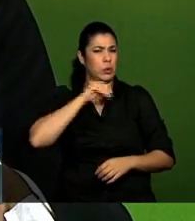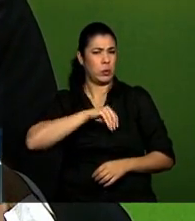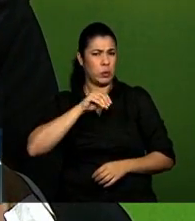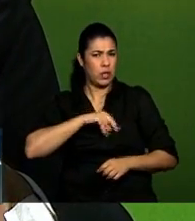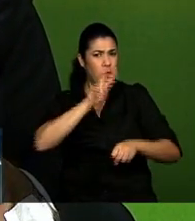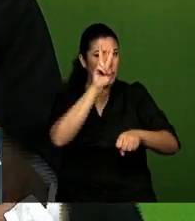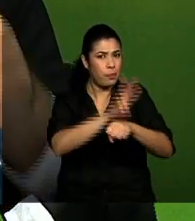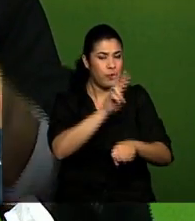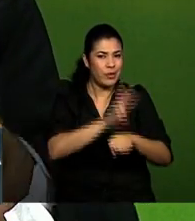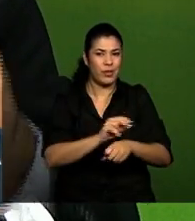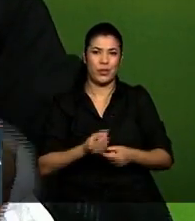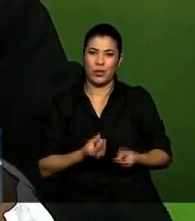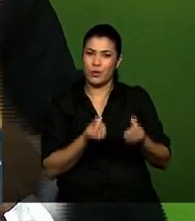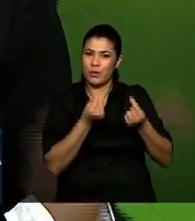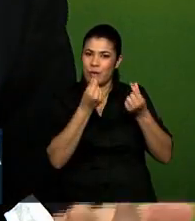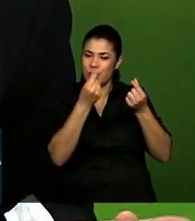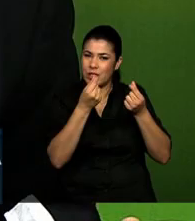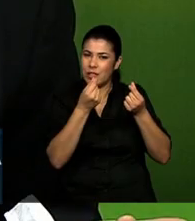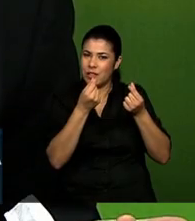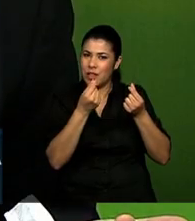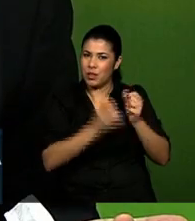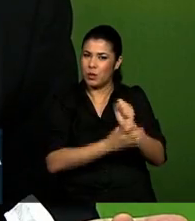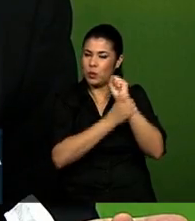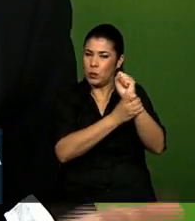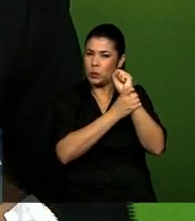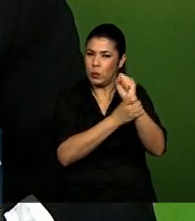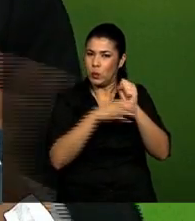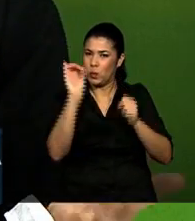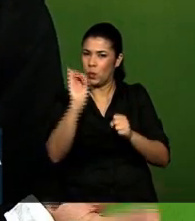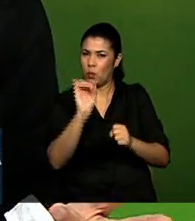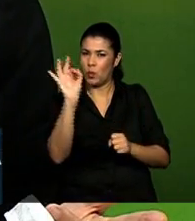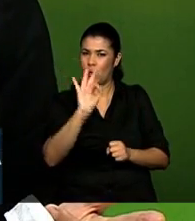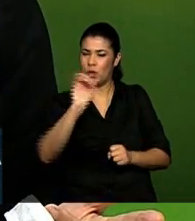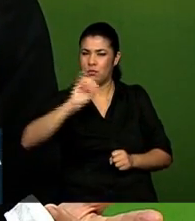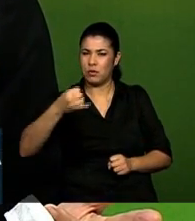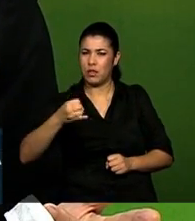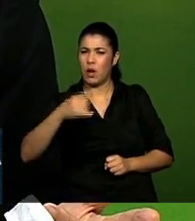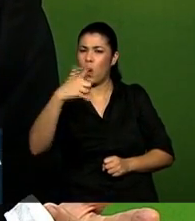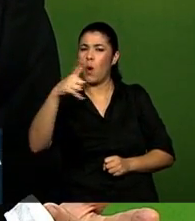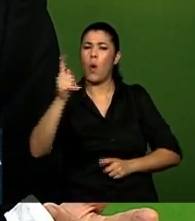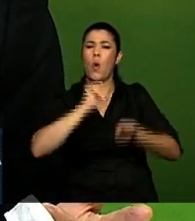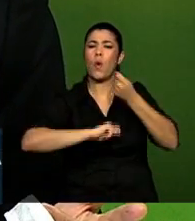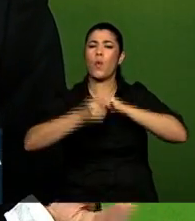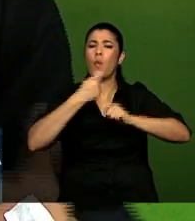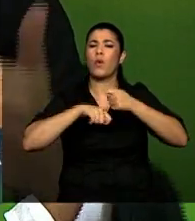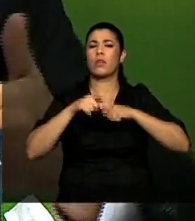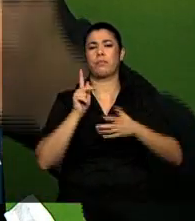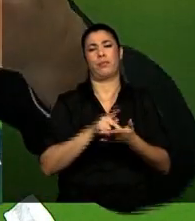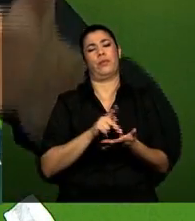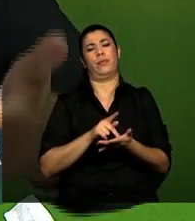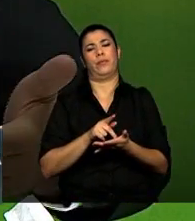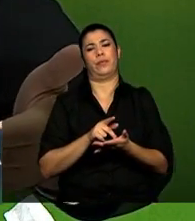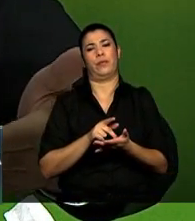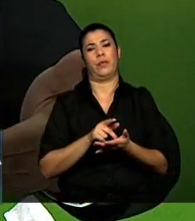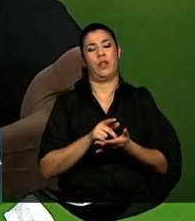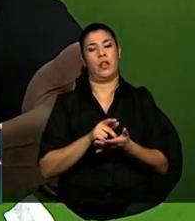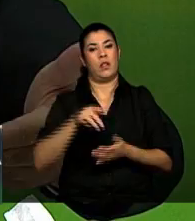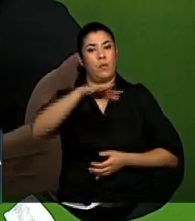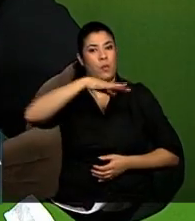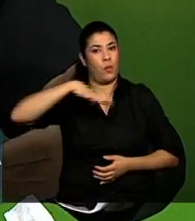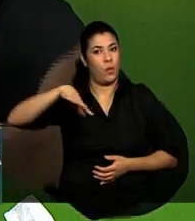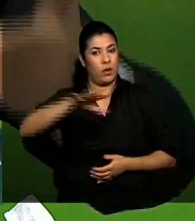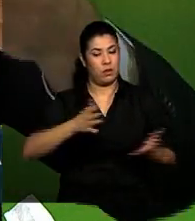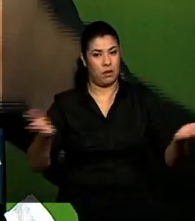renda que assegura inflação mas produtividade da economia portanto é uma outra realidade e neste ambiente nós